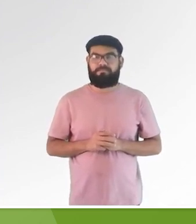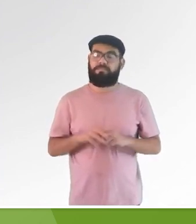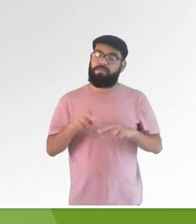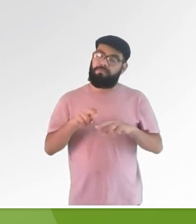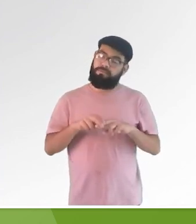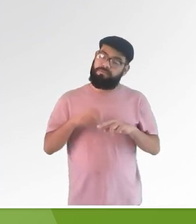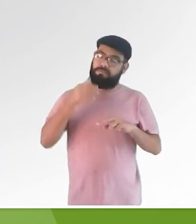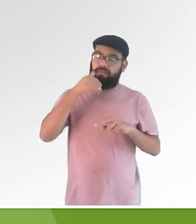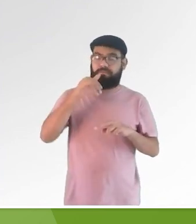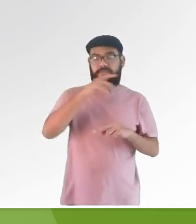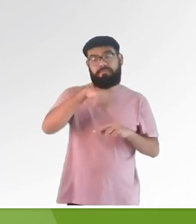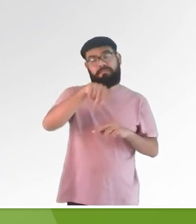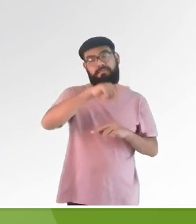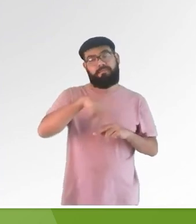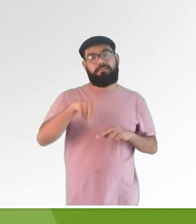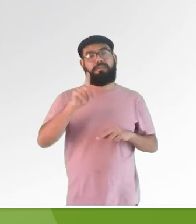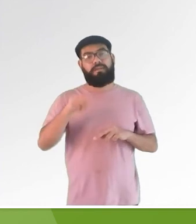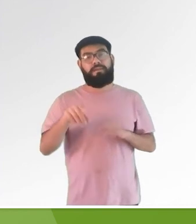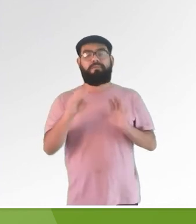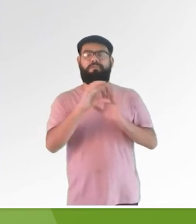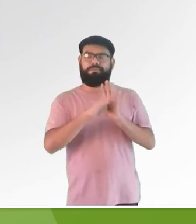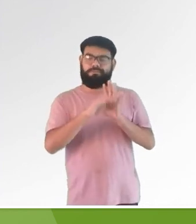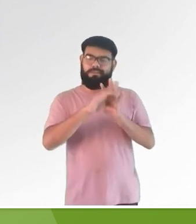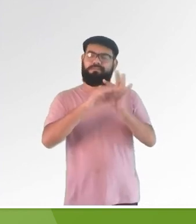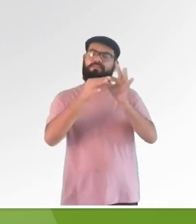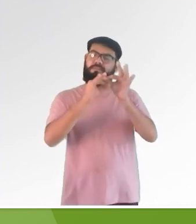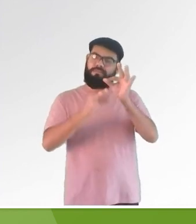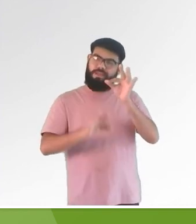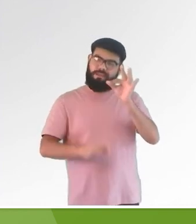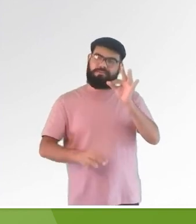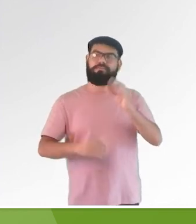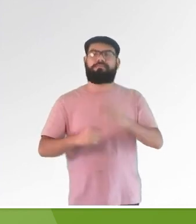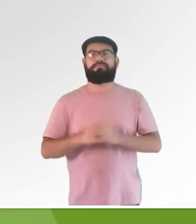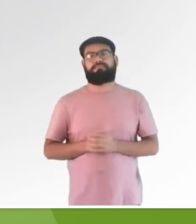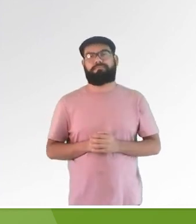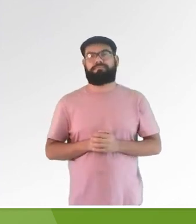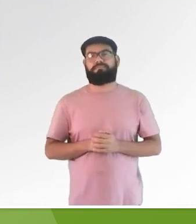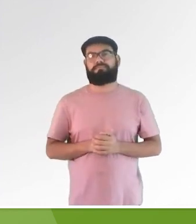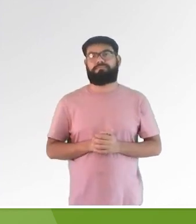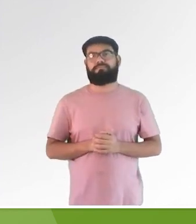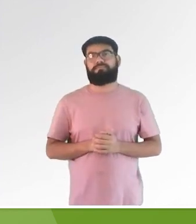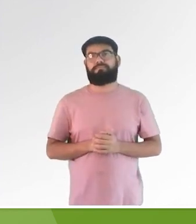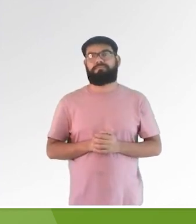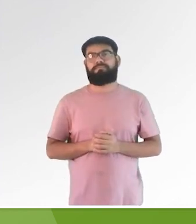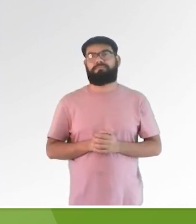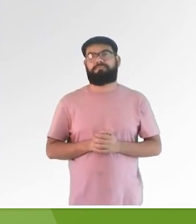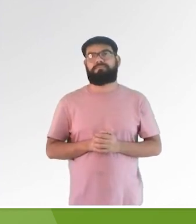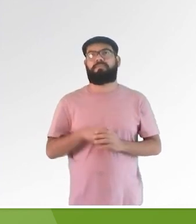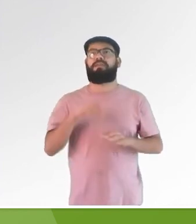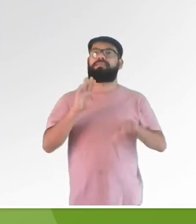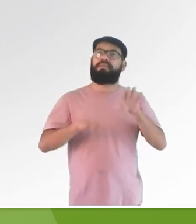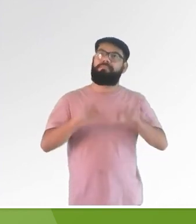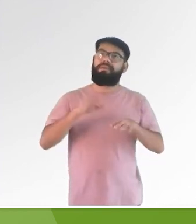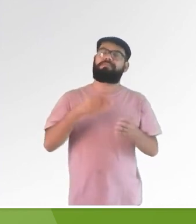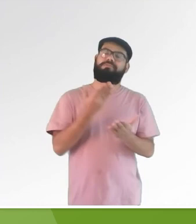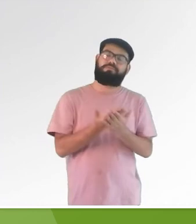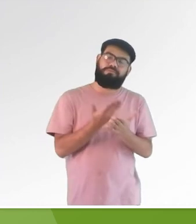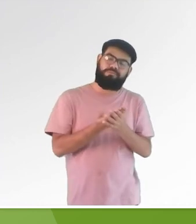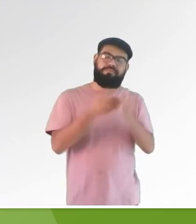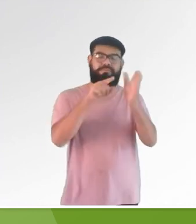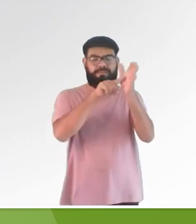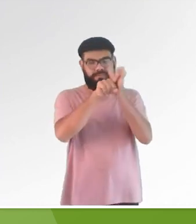dizer, é um conceito bastante complexo e aí depende de muitos estudos, uma vez que, se a gente pegar